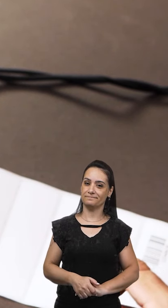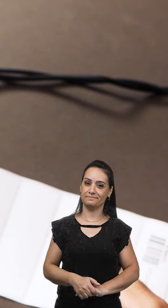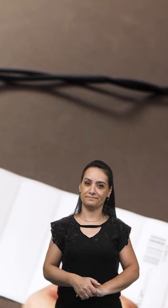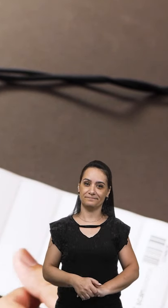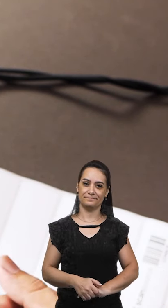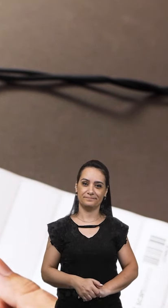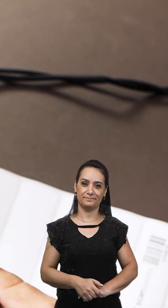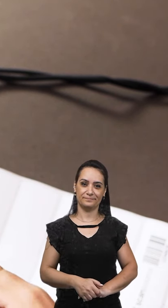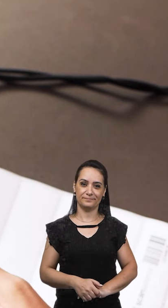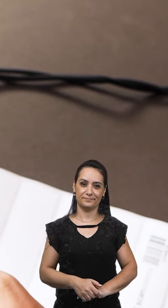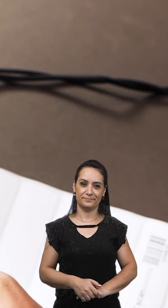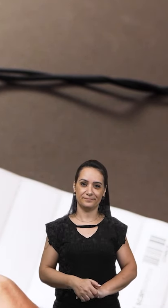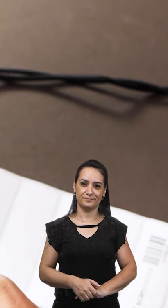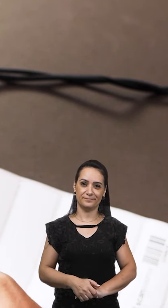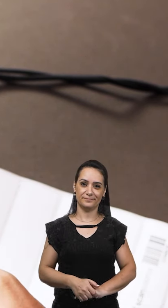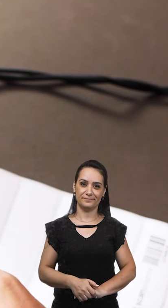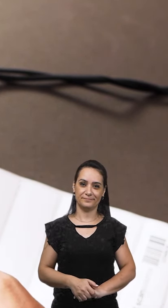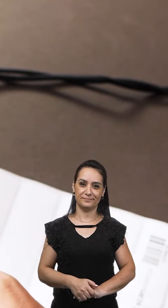vai utilizar.